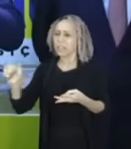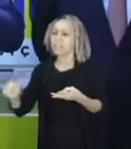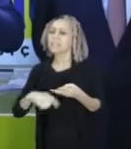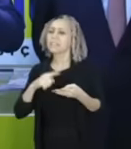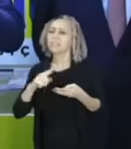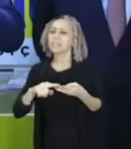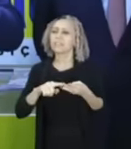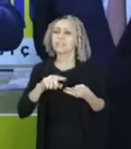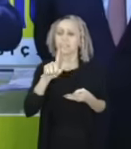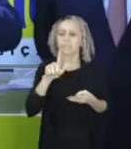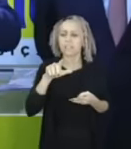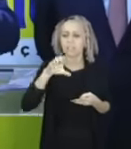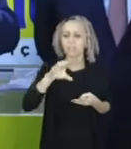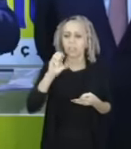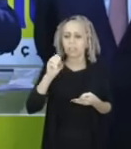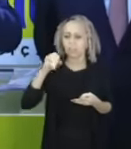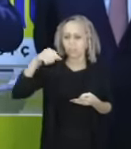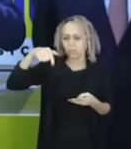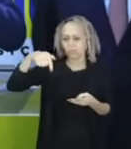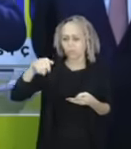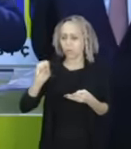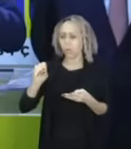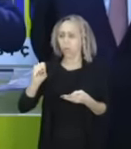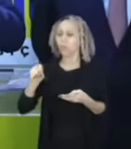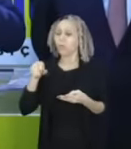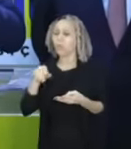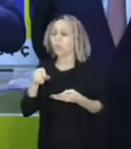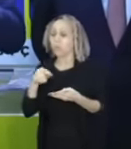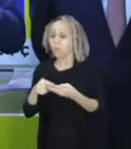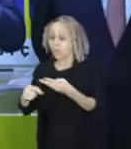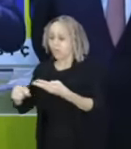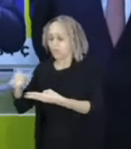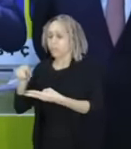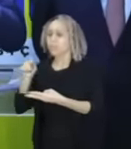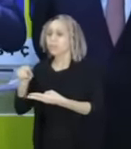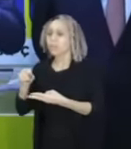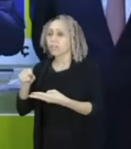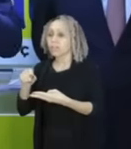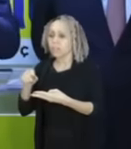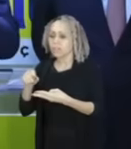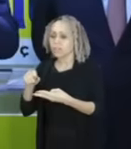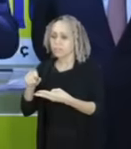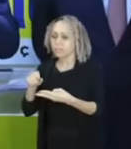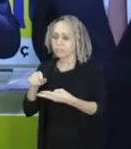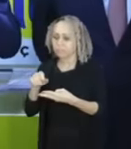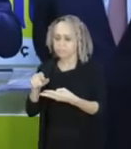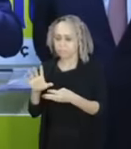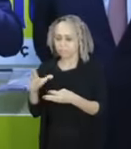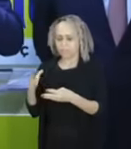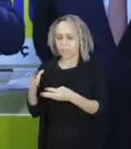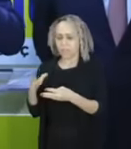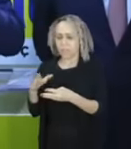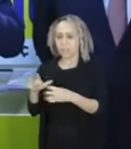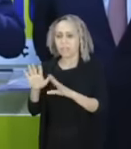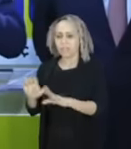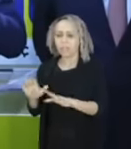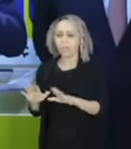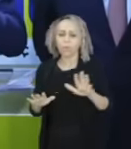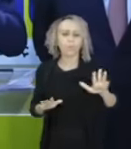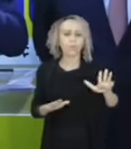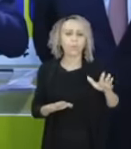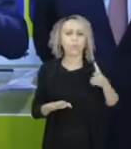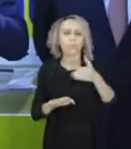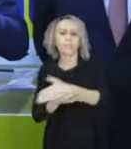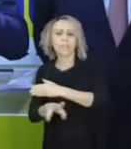isso o presidente Lula presidente eleito tá chegando lá no Egito para participar da Copa 27